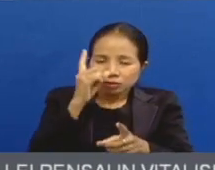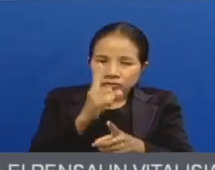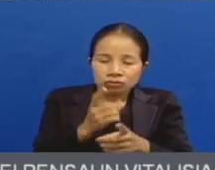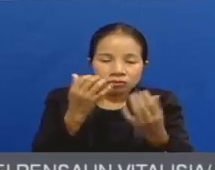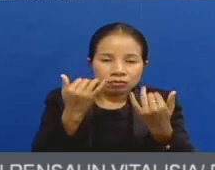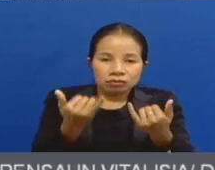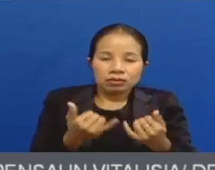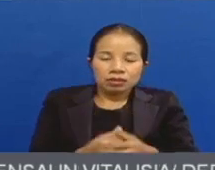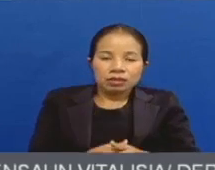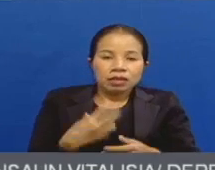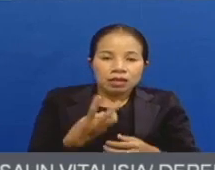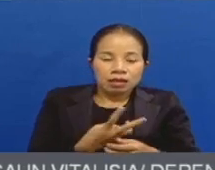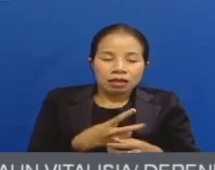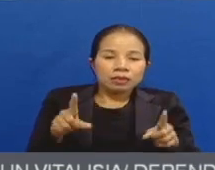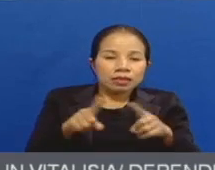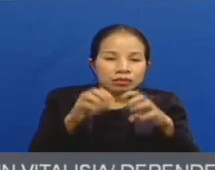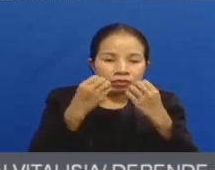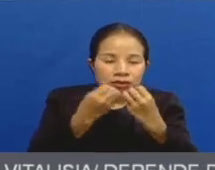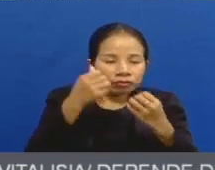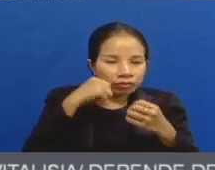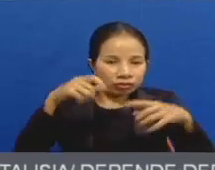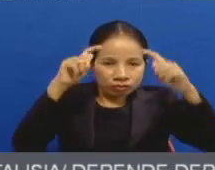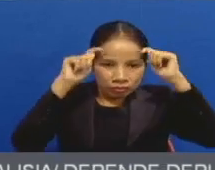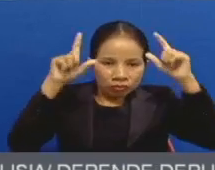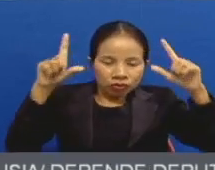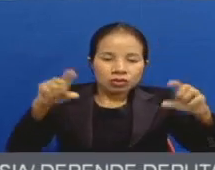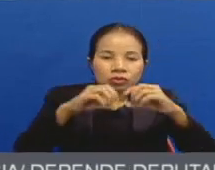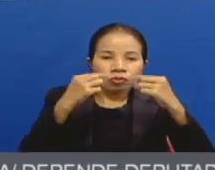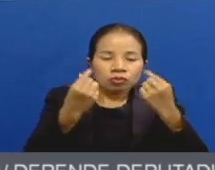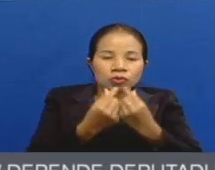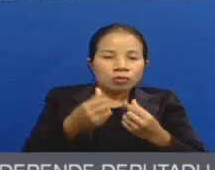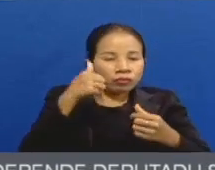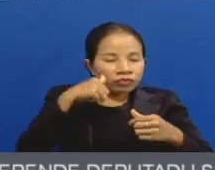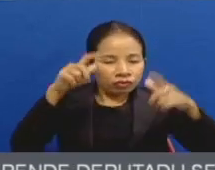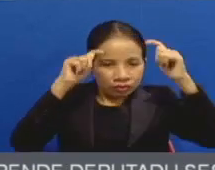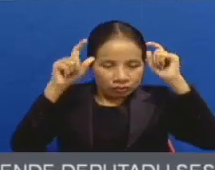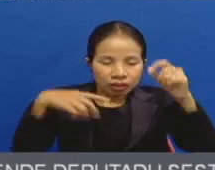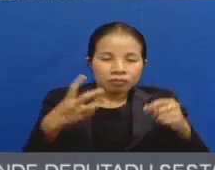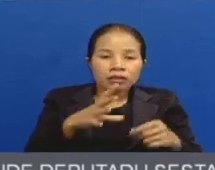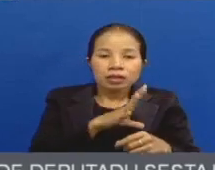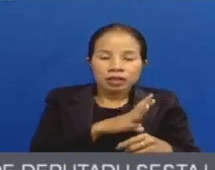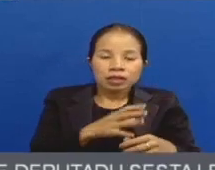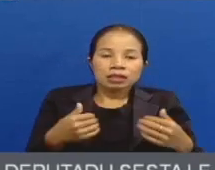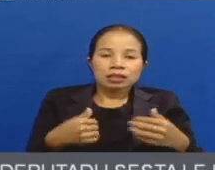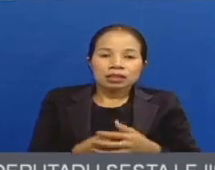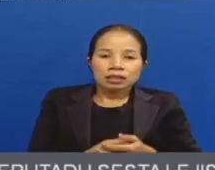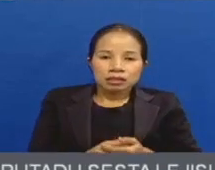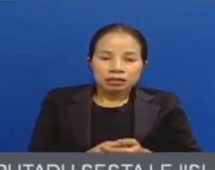hoje a mi no dar feito Timor Leste, no movimento feito Timor Leste, a mi espera cata e a divisão